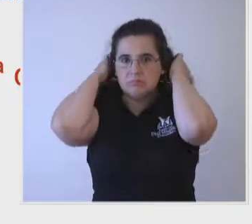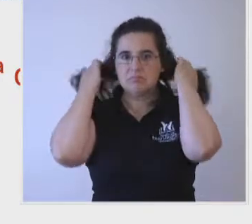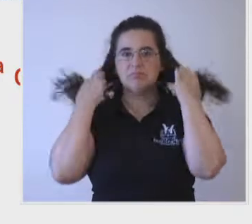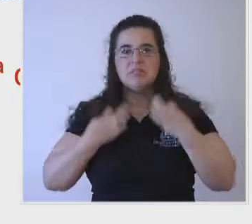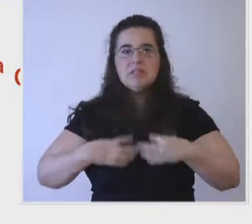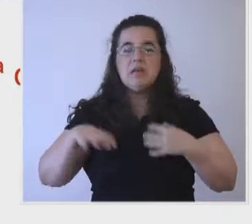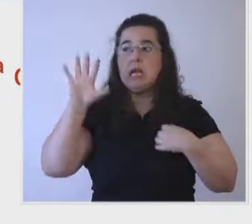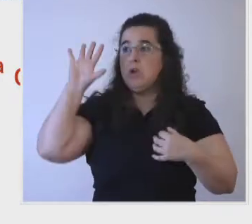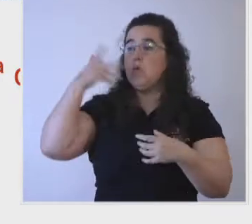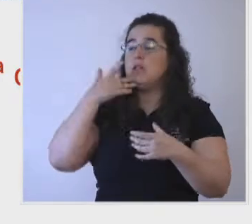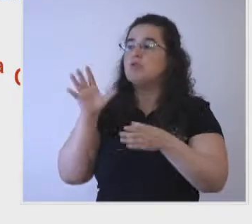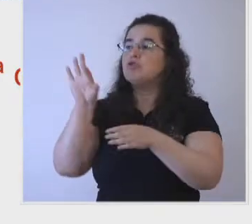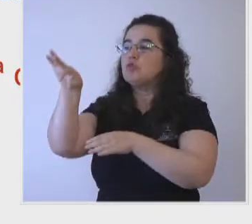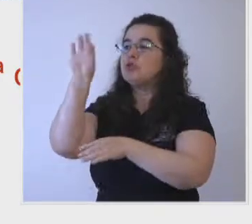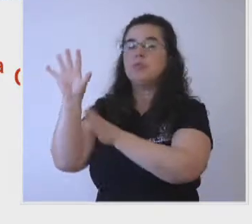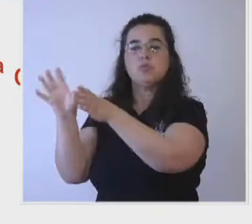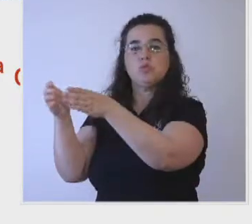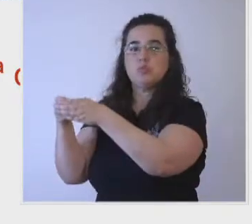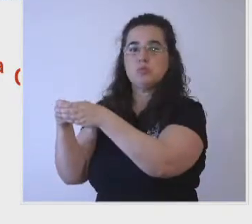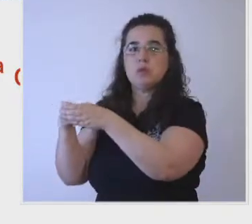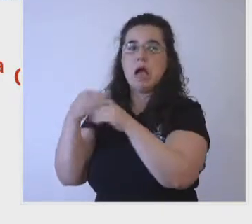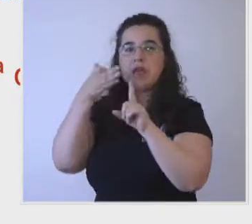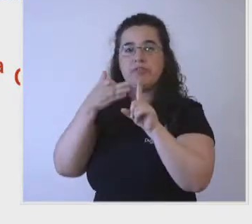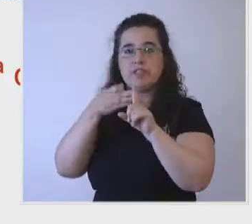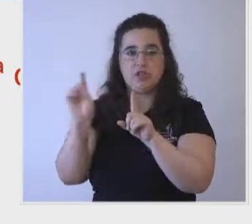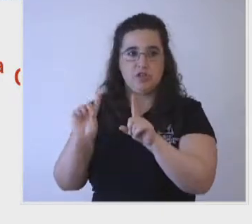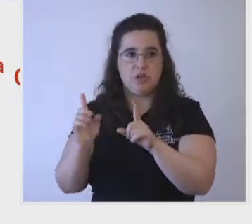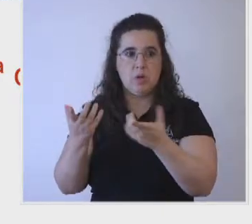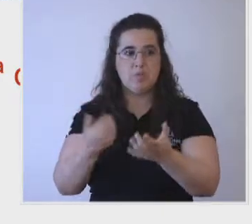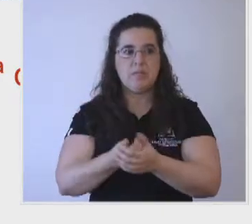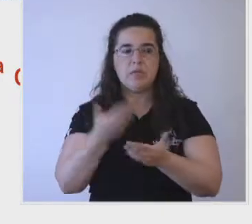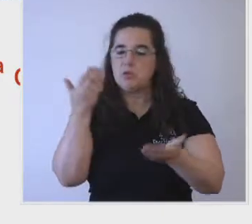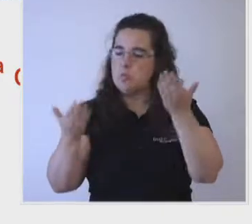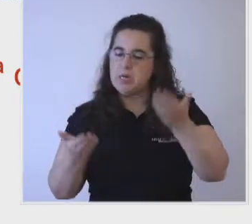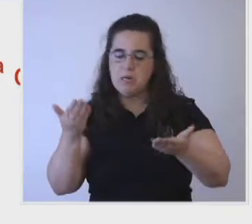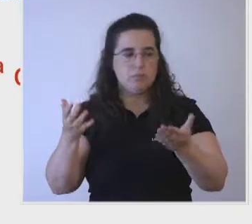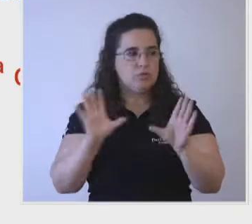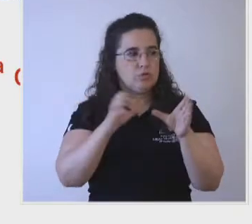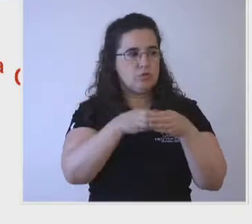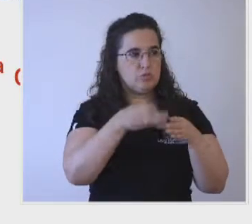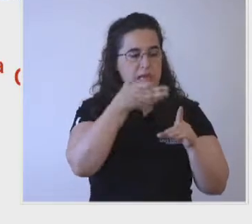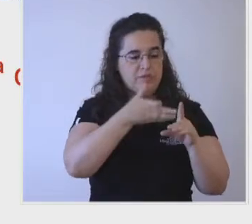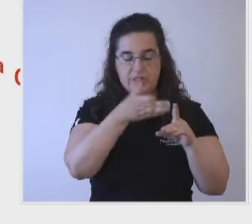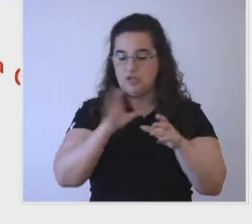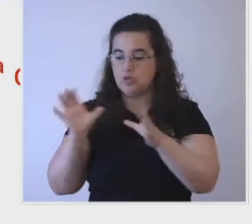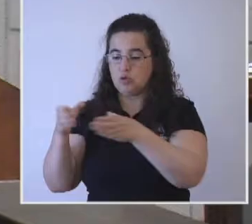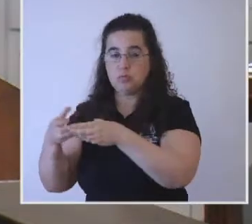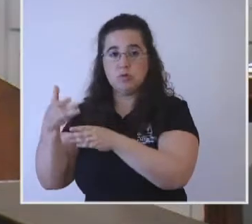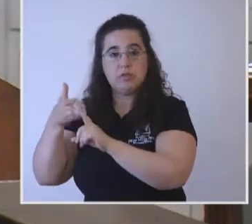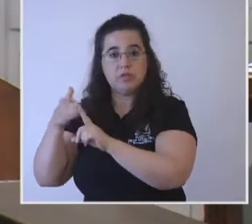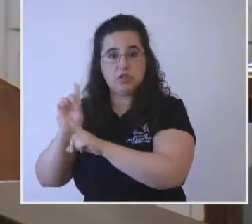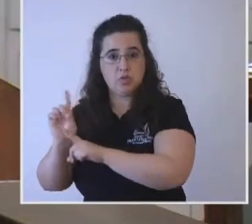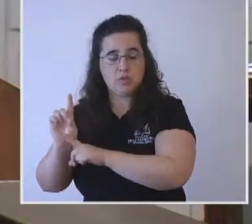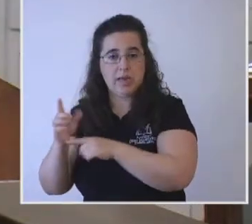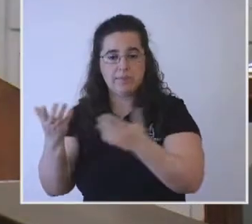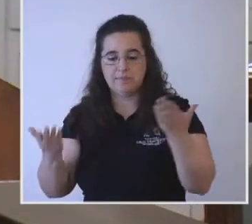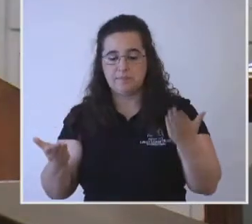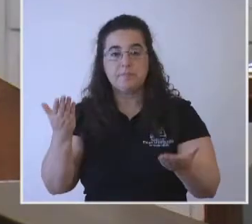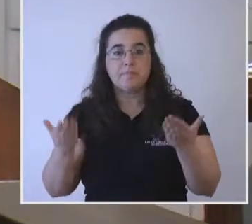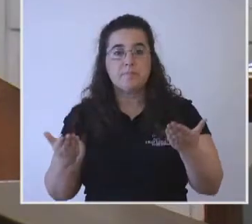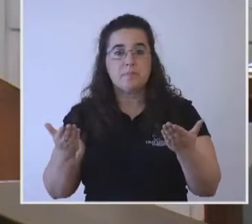são adventistas e vamos compará-las, verificamos uma coisa impressionante. Um estudo feito